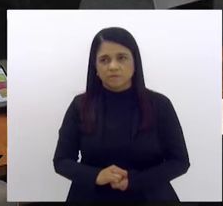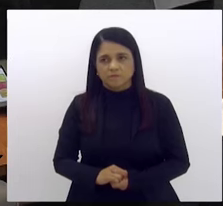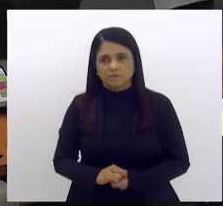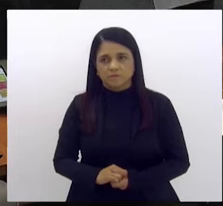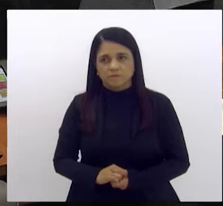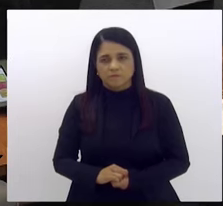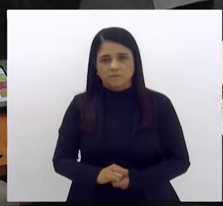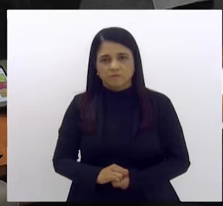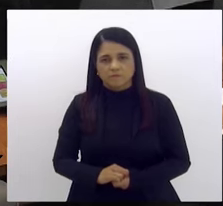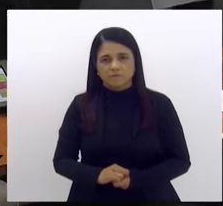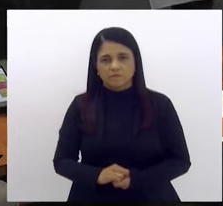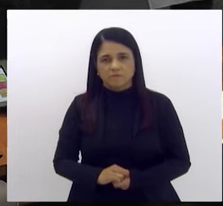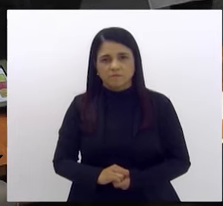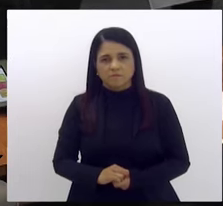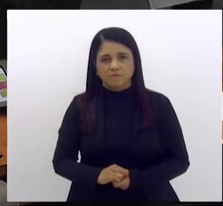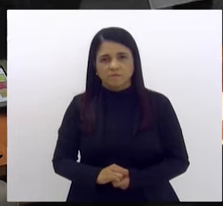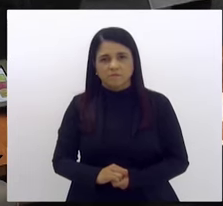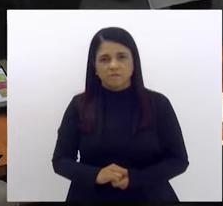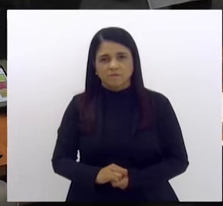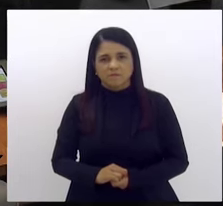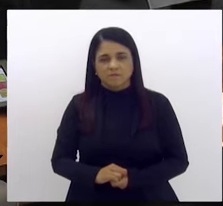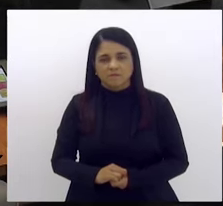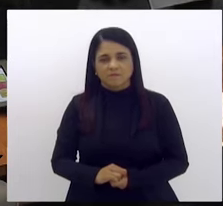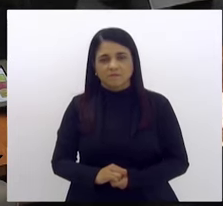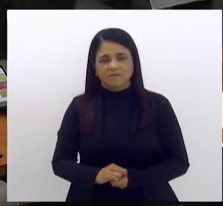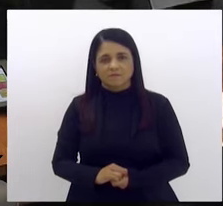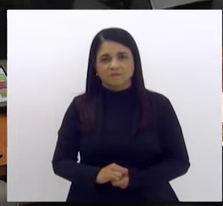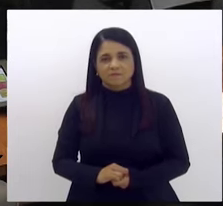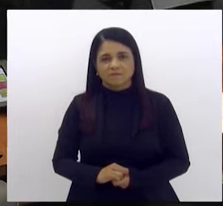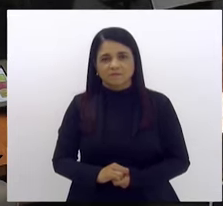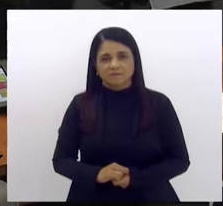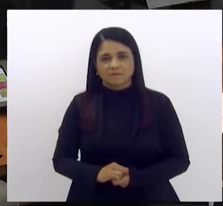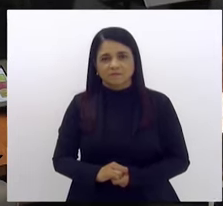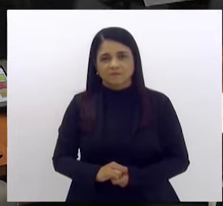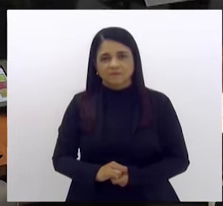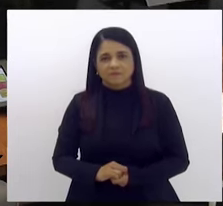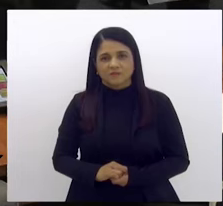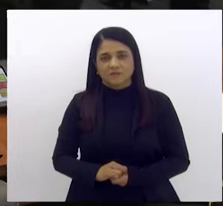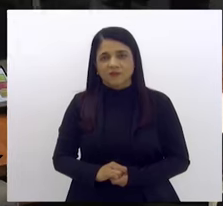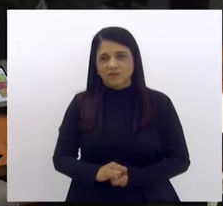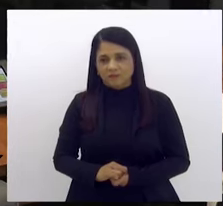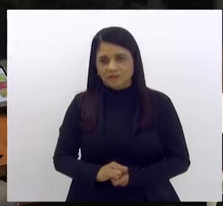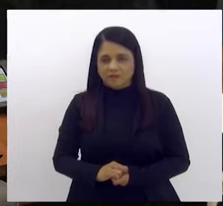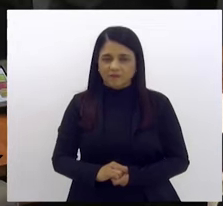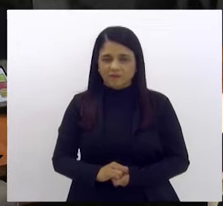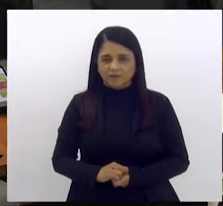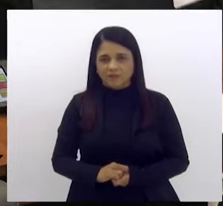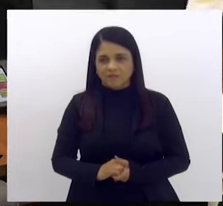Tem que descer esse microfone, pô. Cadê